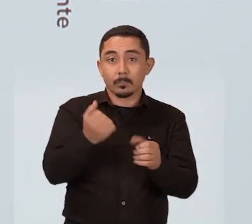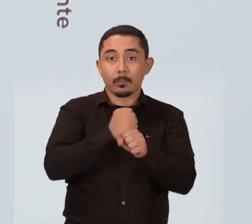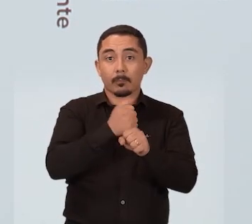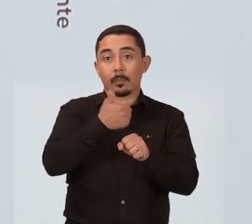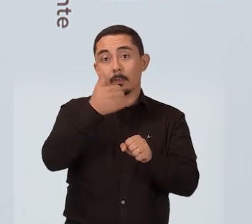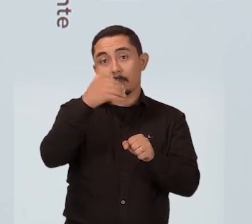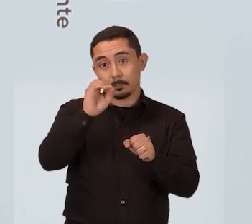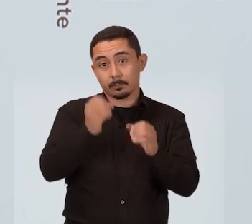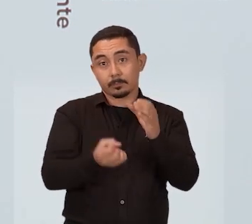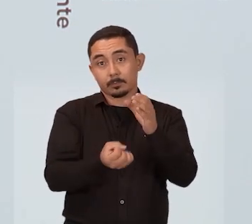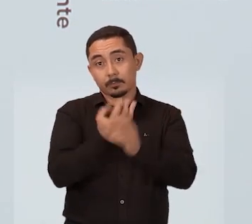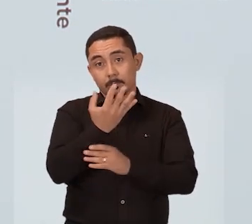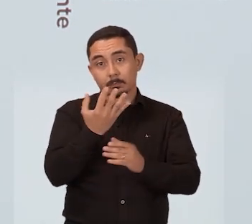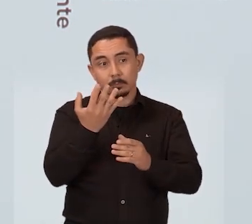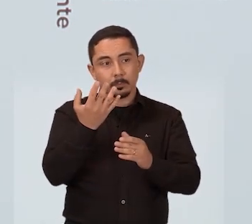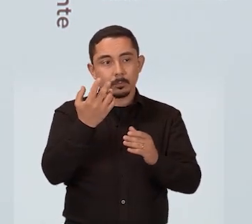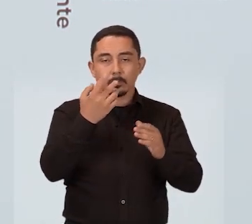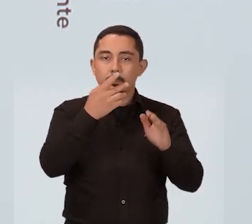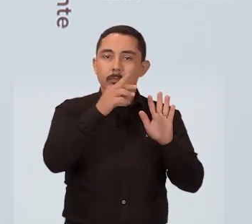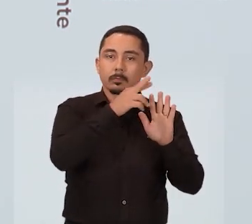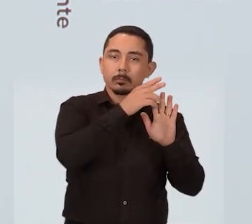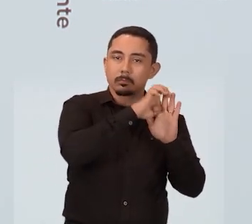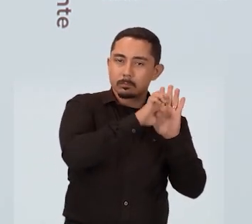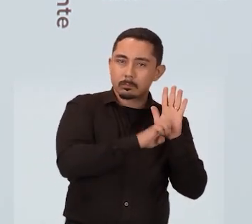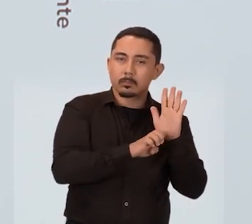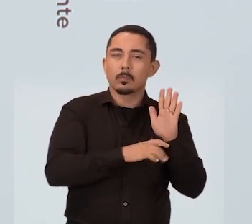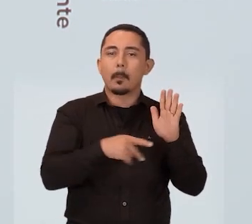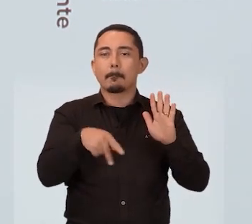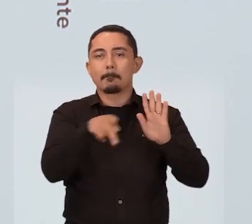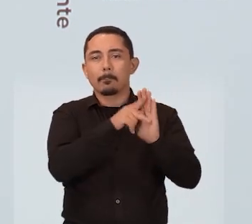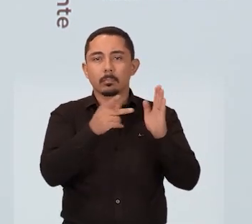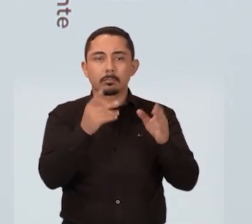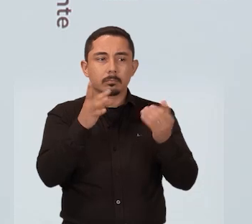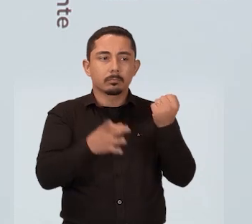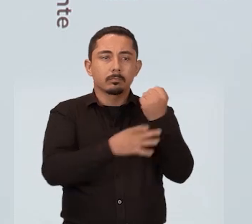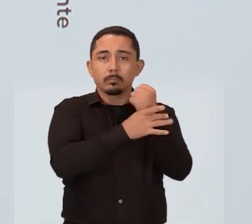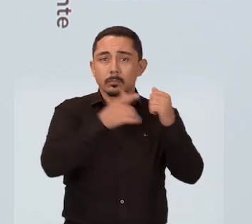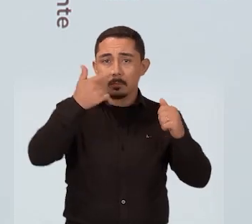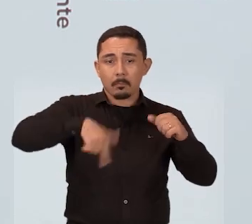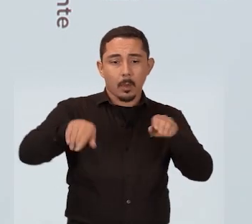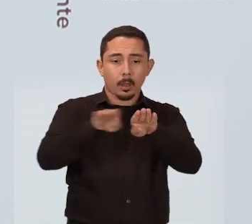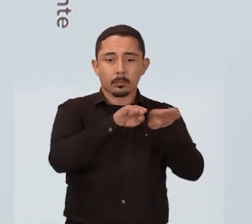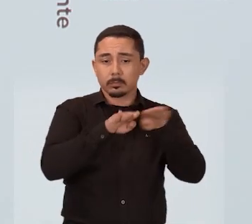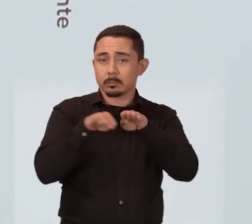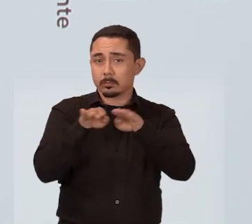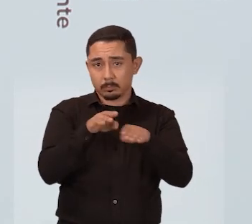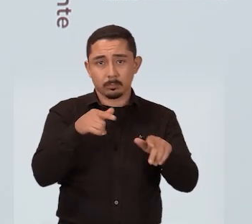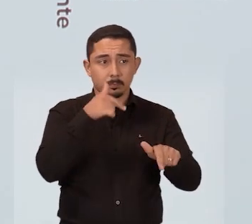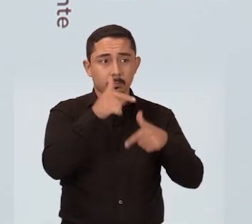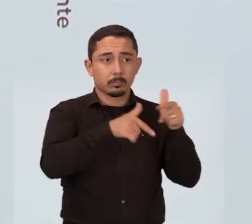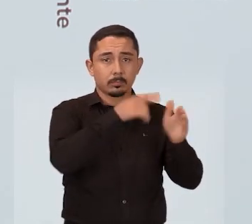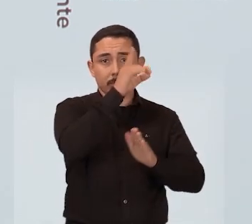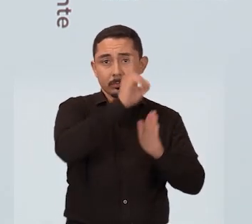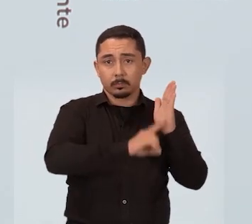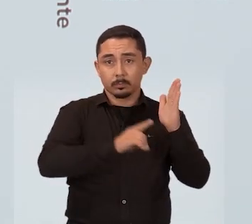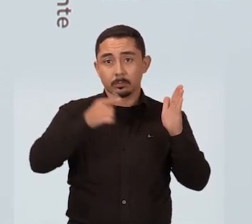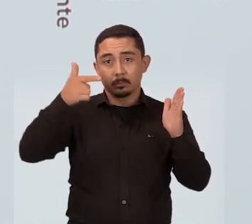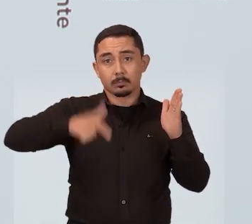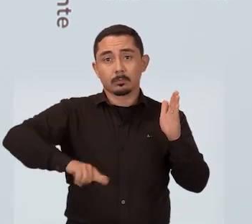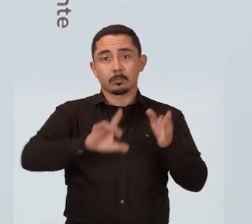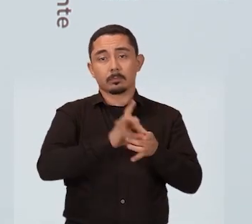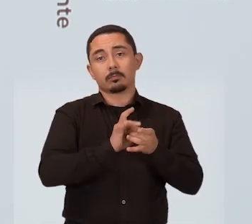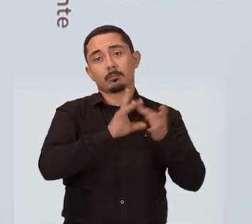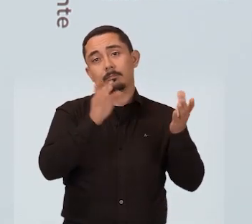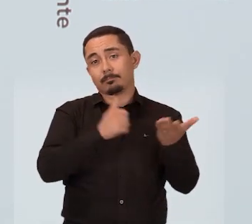10 anos que foi instituído o Estatuto para assegurar e promover condições de igualdade, exercício dos direitos e